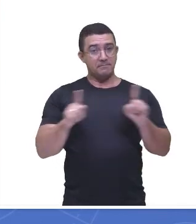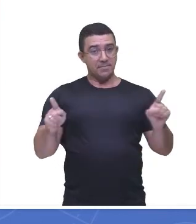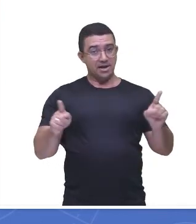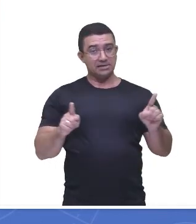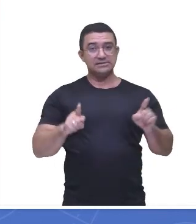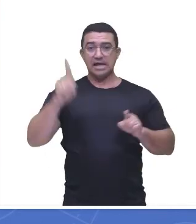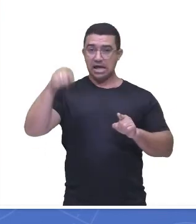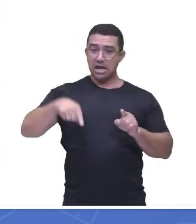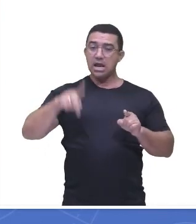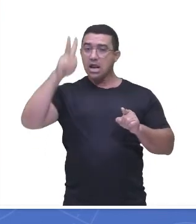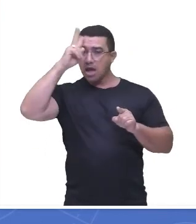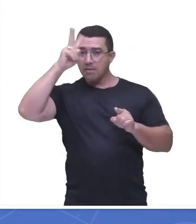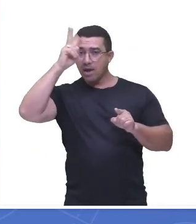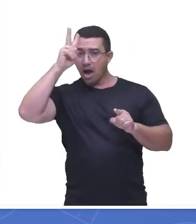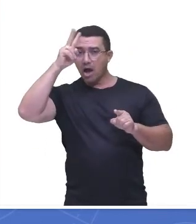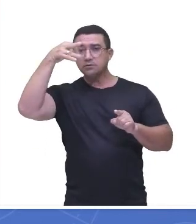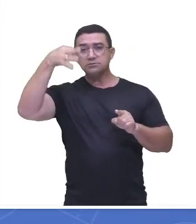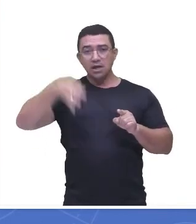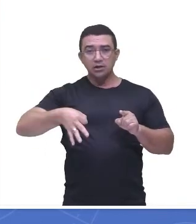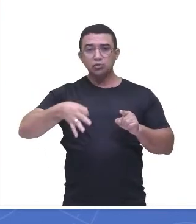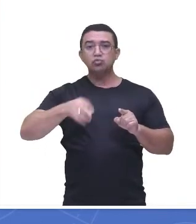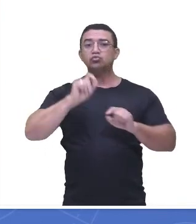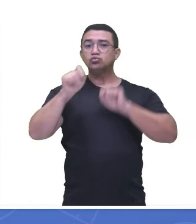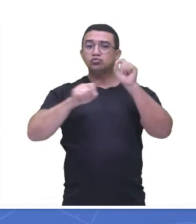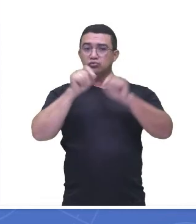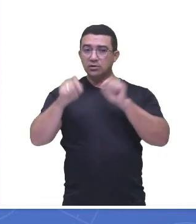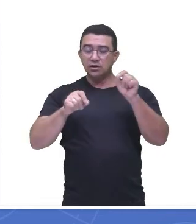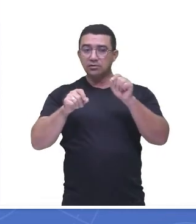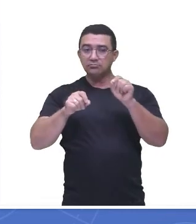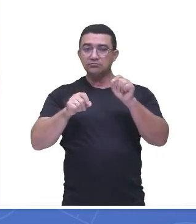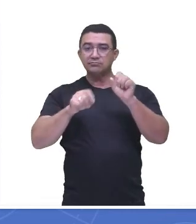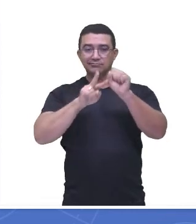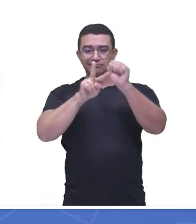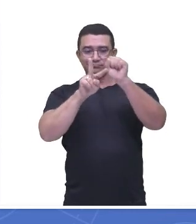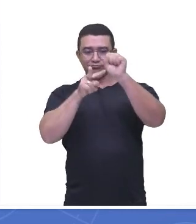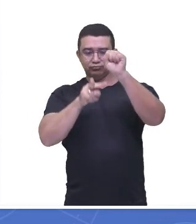entanto, é certo lembrar que as desinências,